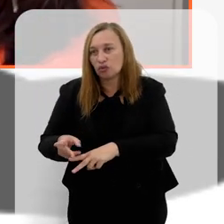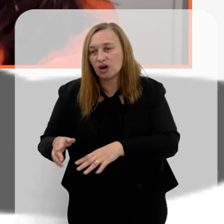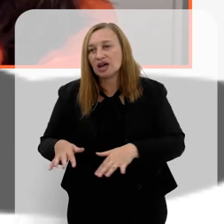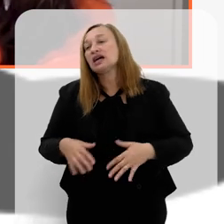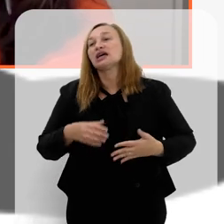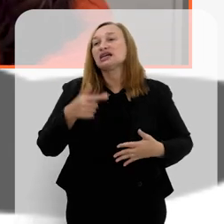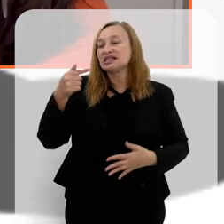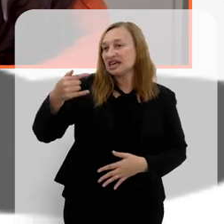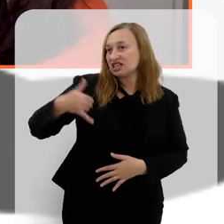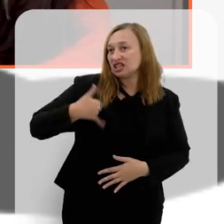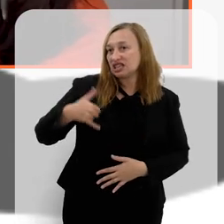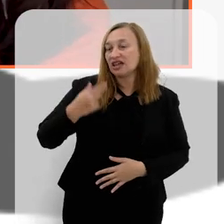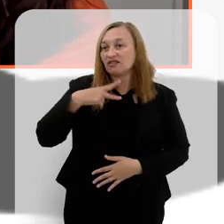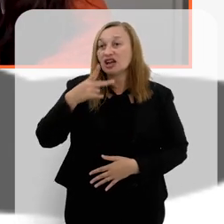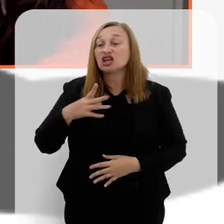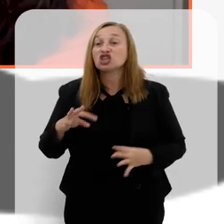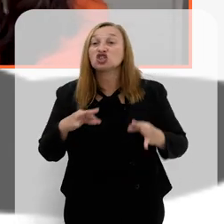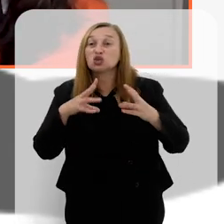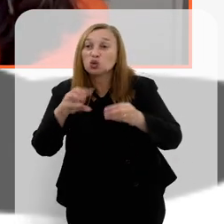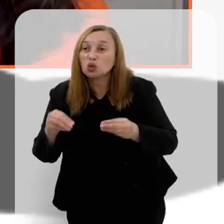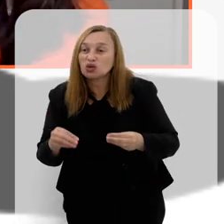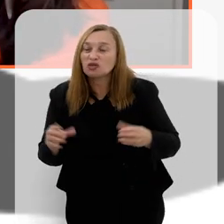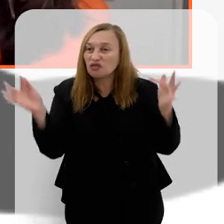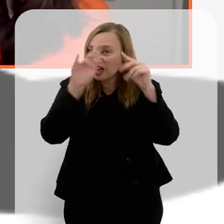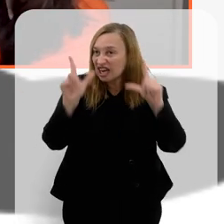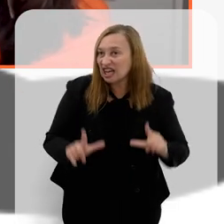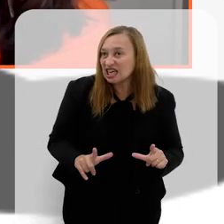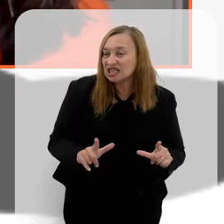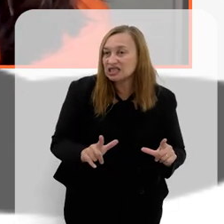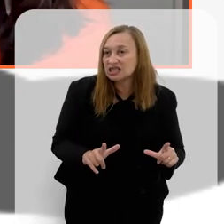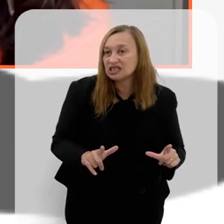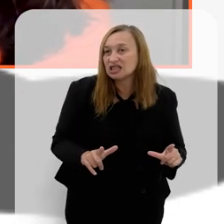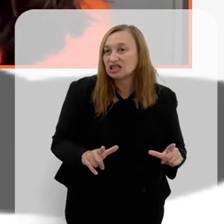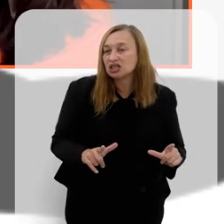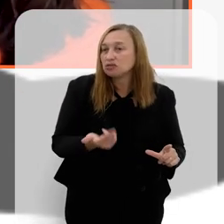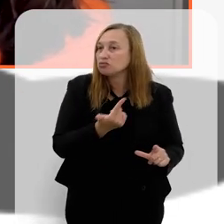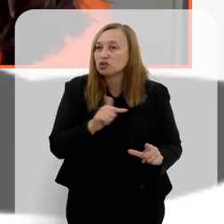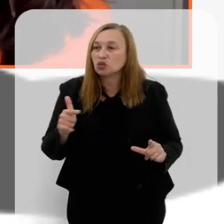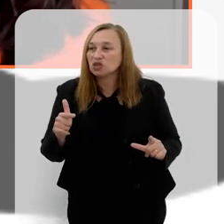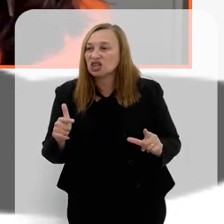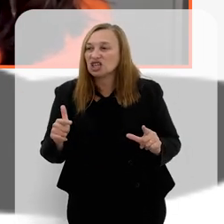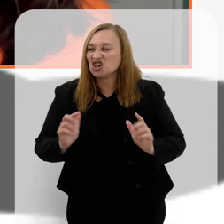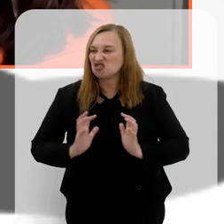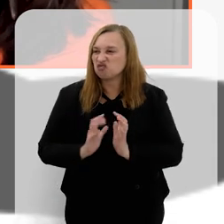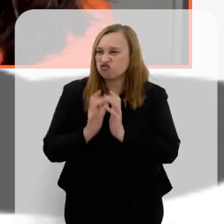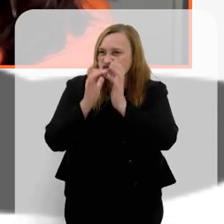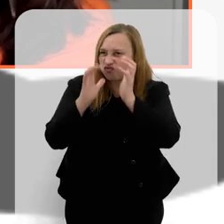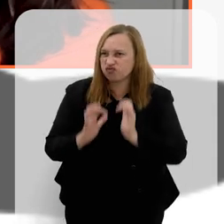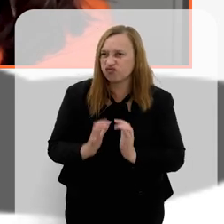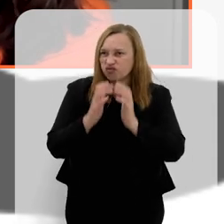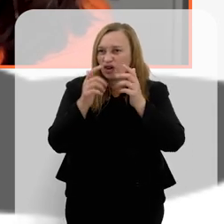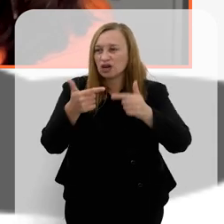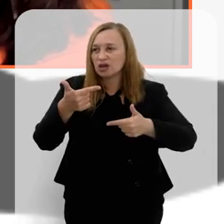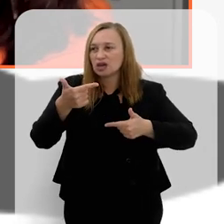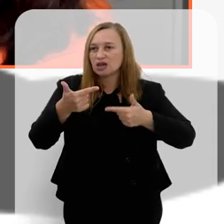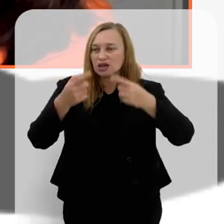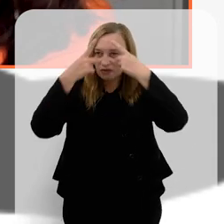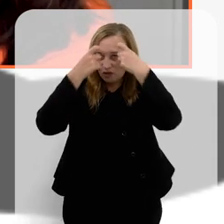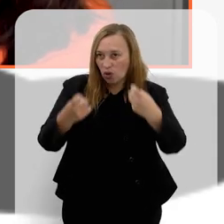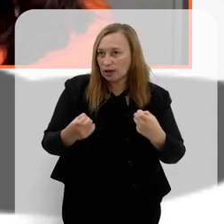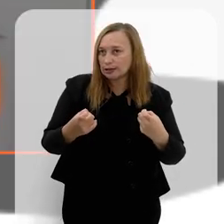assim: se todo mundo fosse feliz, não haveria conflitos e